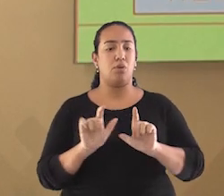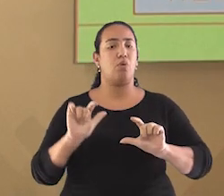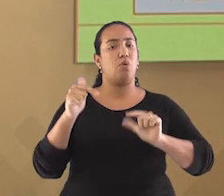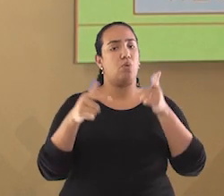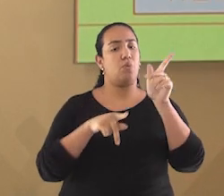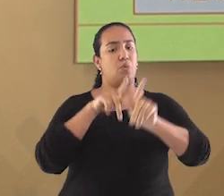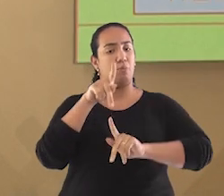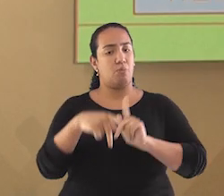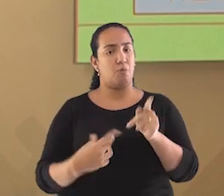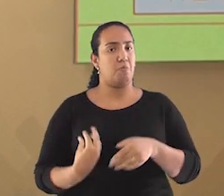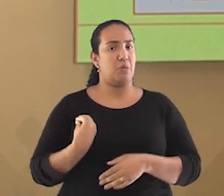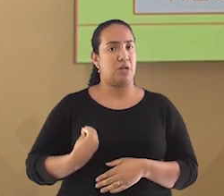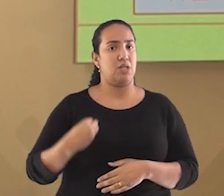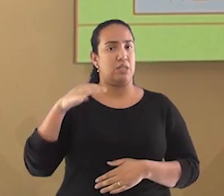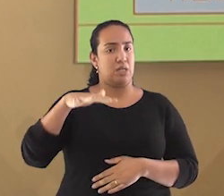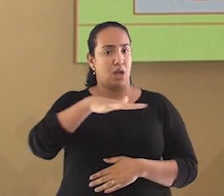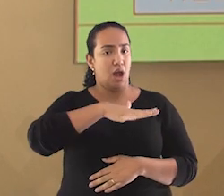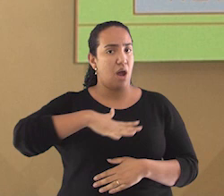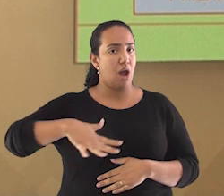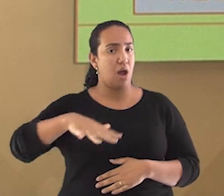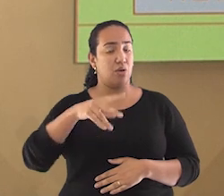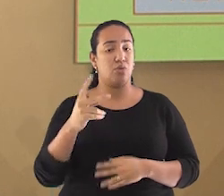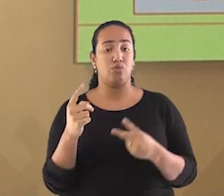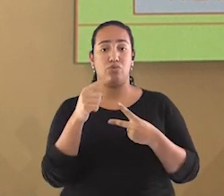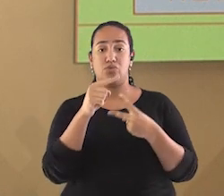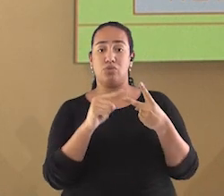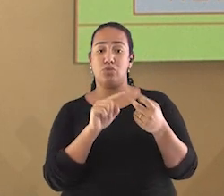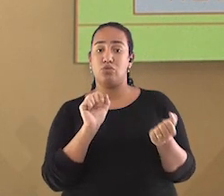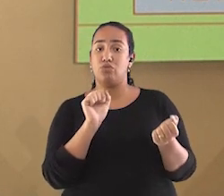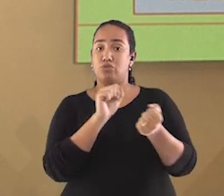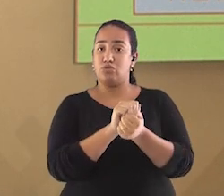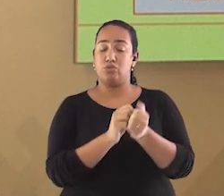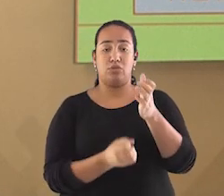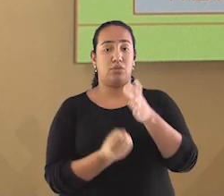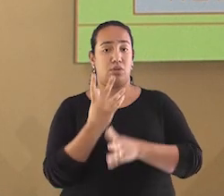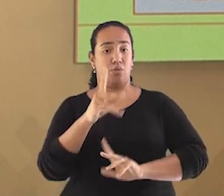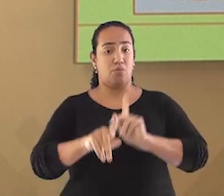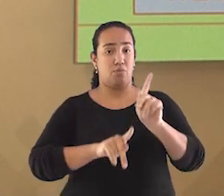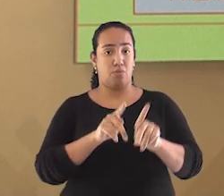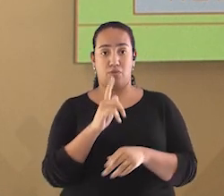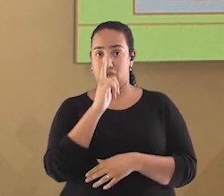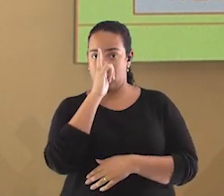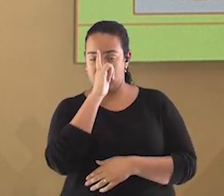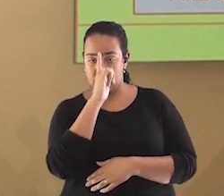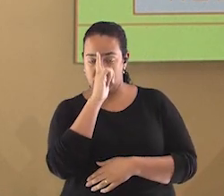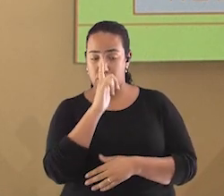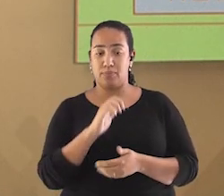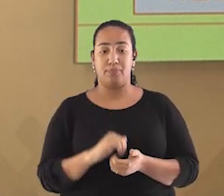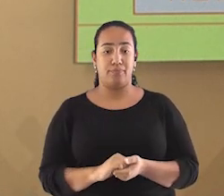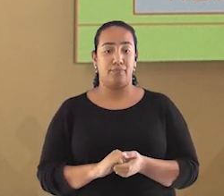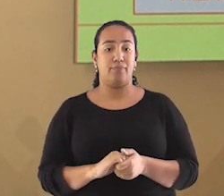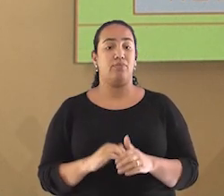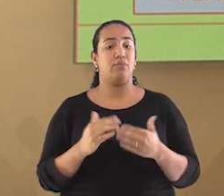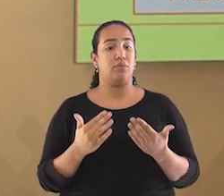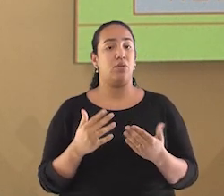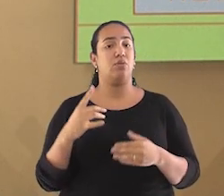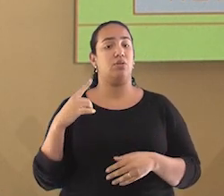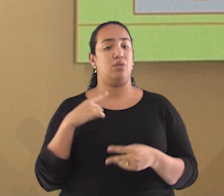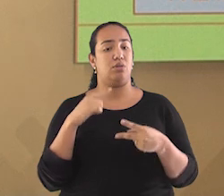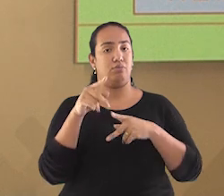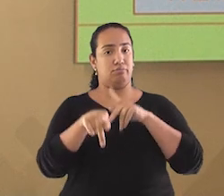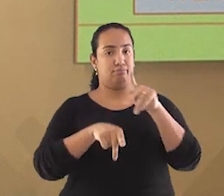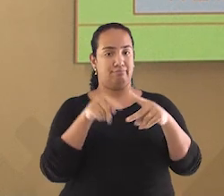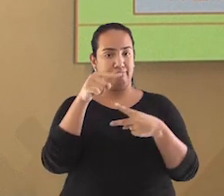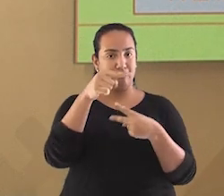povos que habitavam a Grécia naquele momento, juntos levaram à formação do povo grego. Além dos cretenses e além dos micênicos,